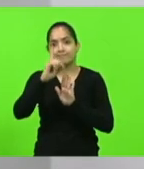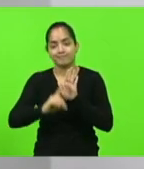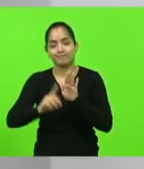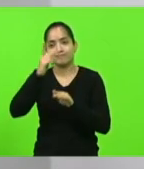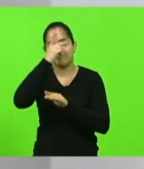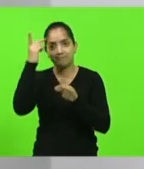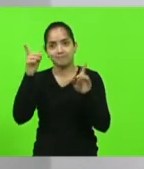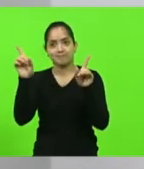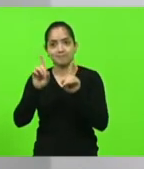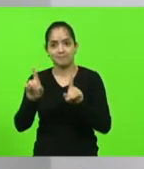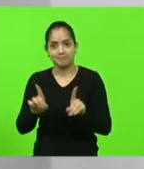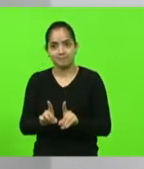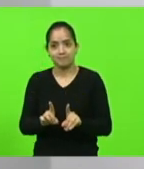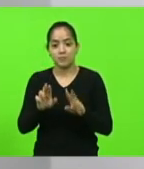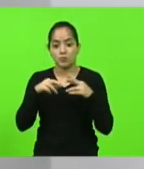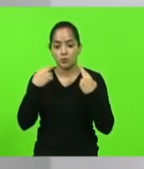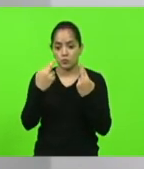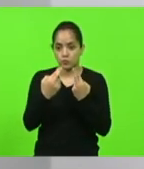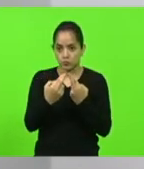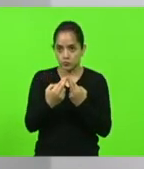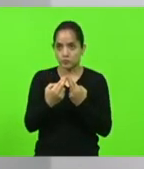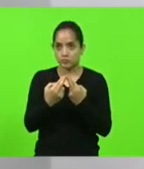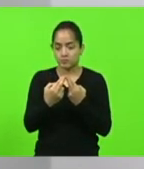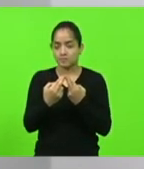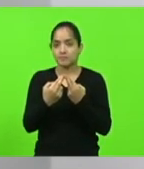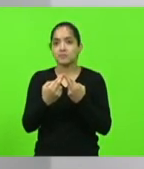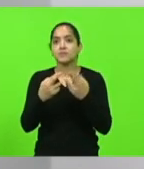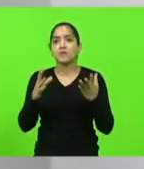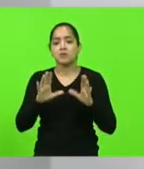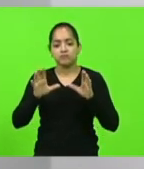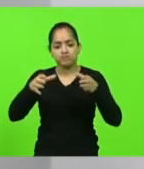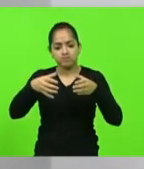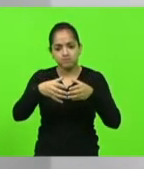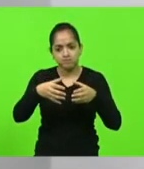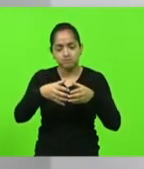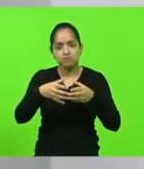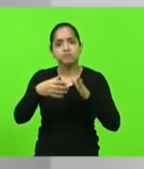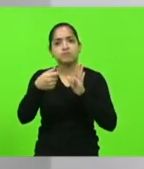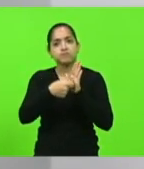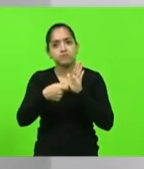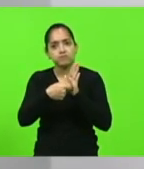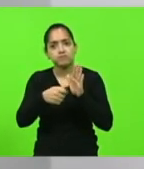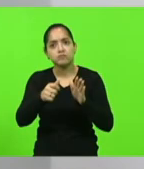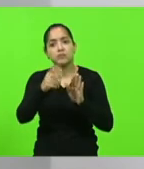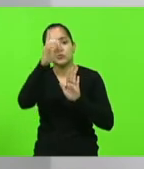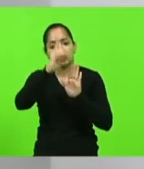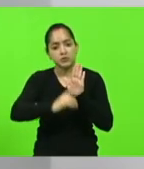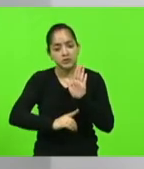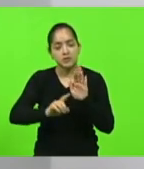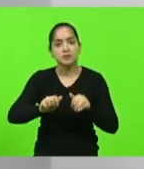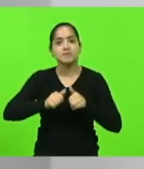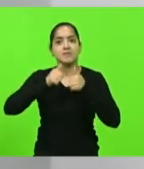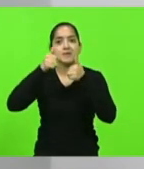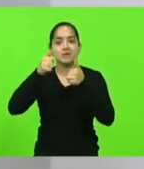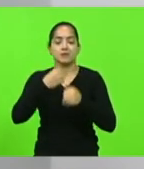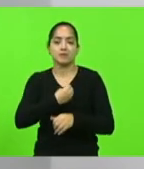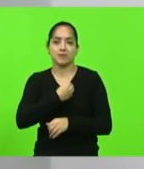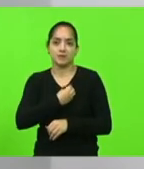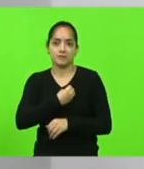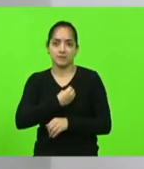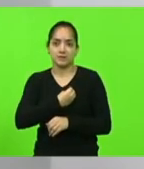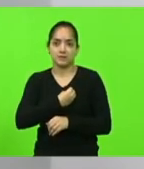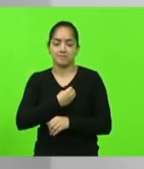grupo que se reunia desde 79 para reivindicar direitos e melhorias para a vida das pessoas com